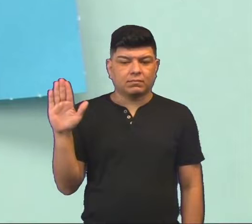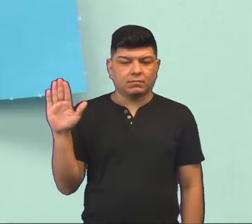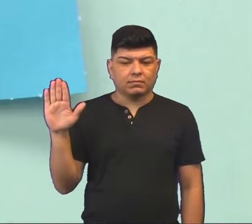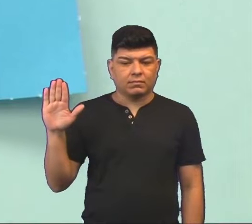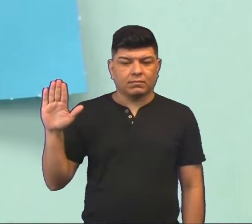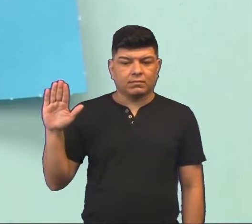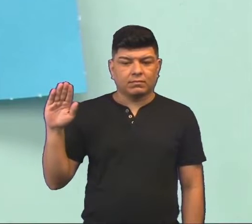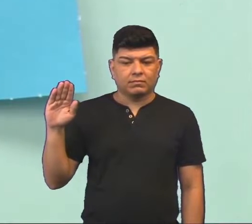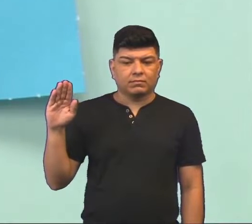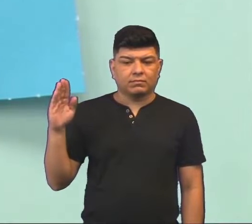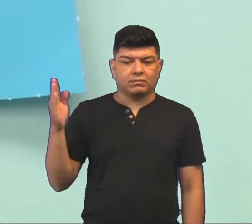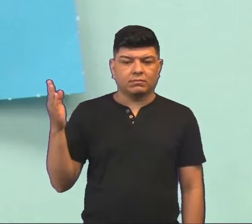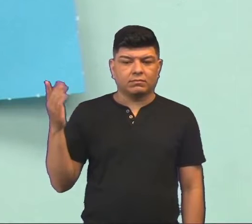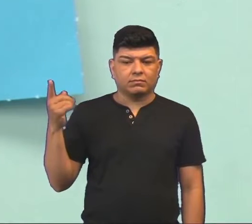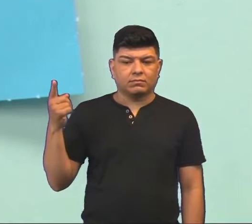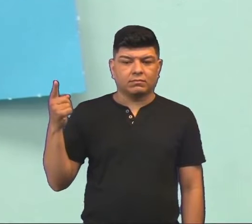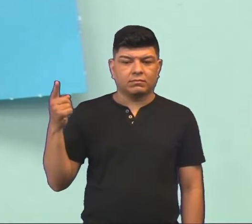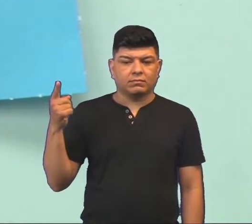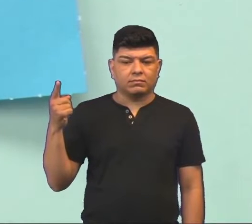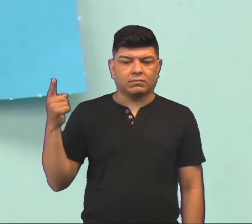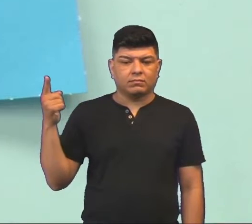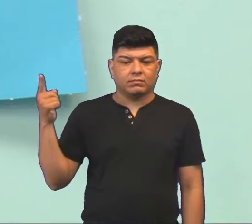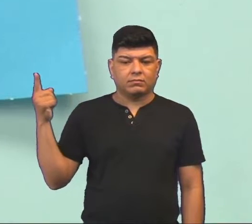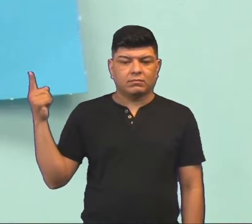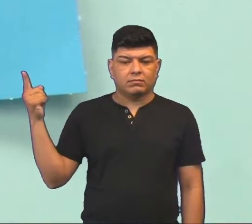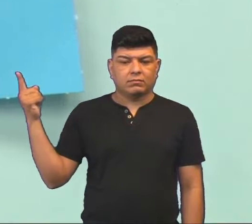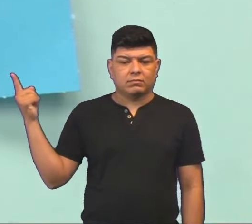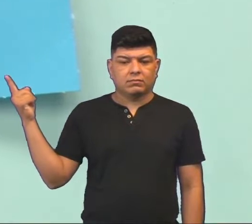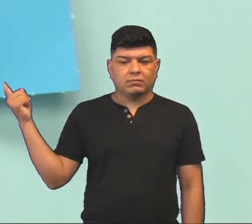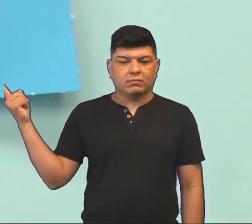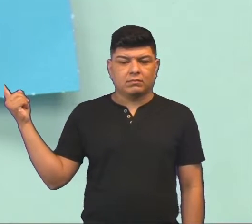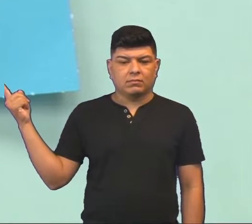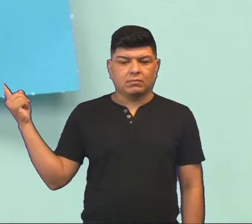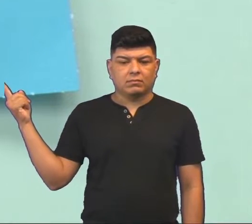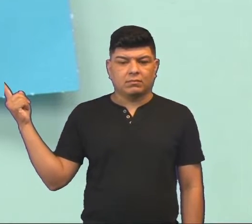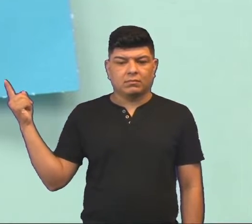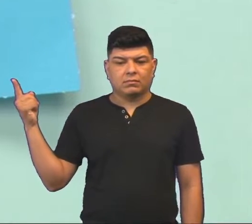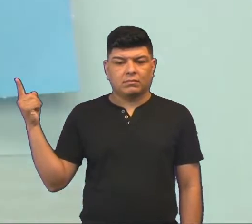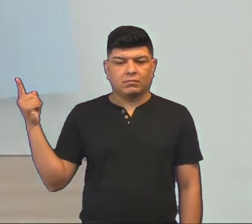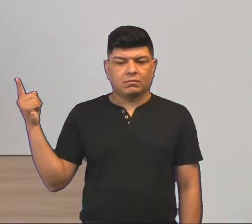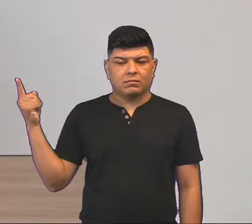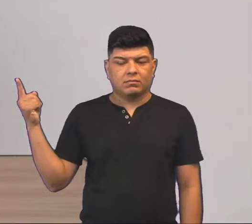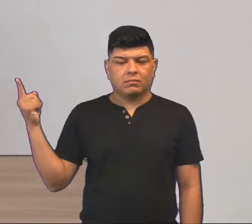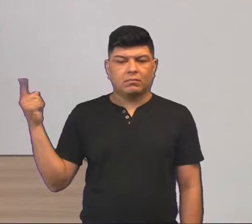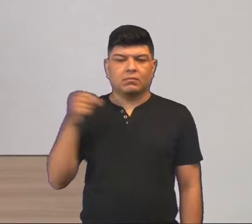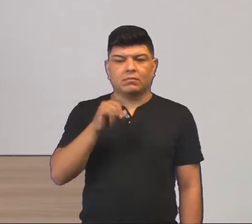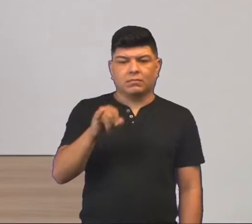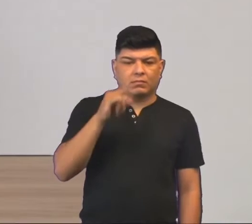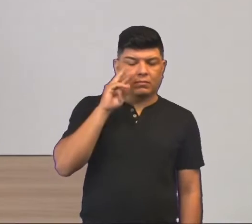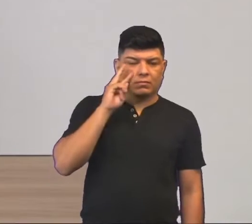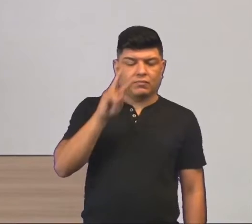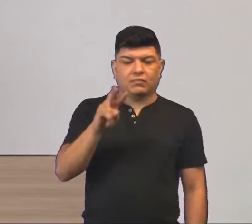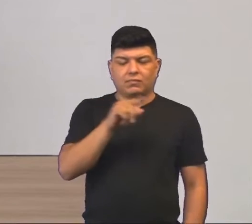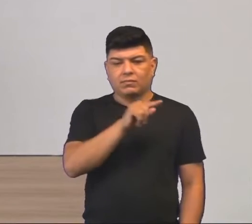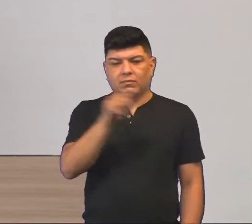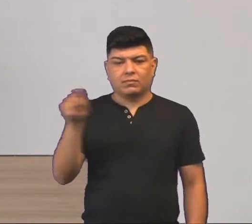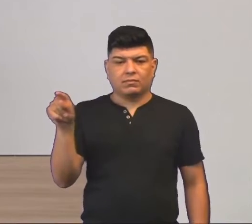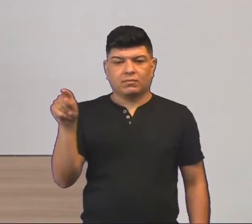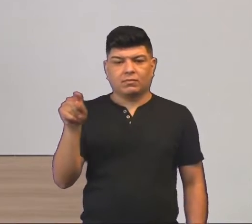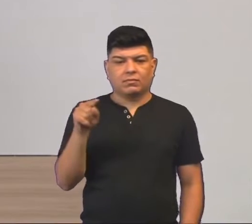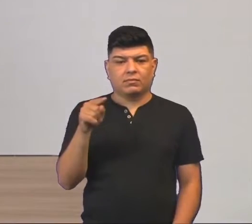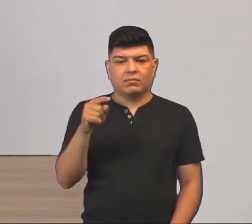aqui, ó. E 1,5 aqui. Aí você se pergunta o seguinte, se você for representar